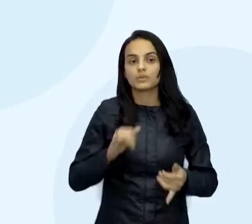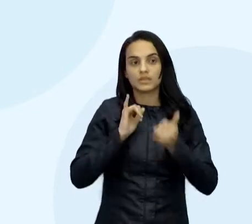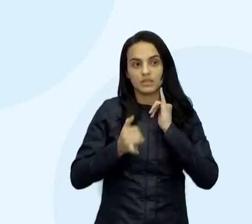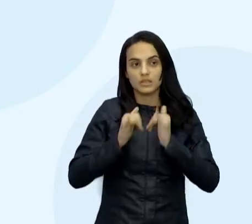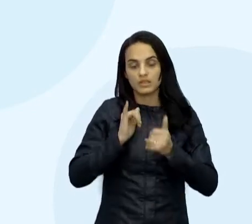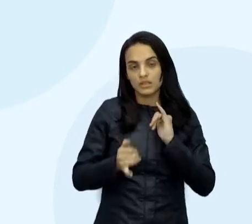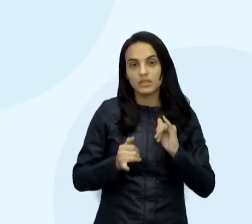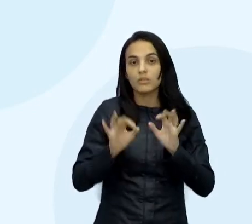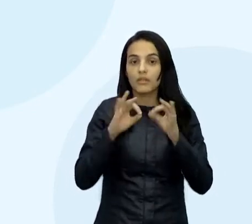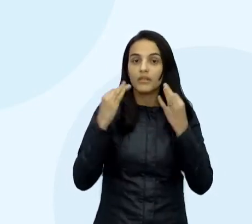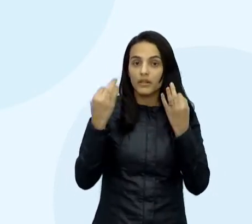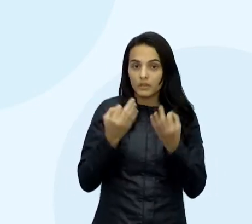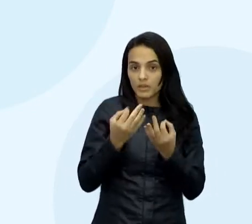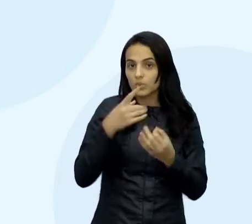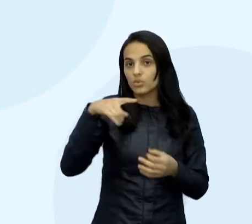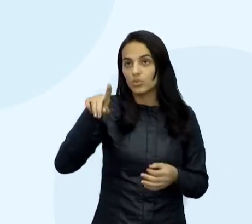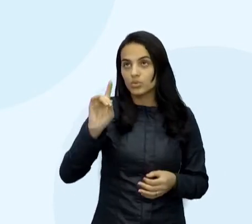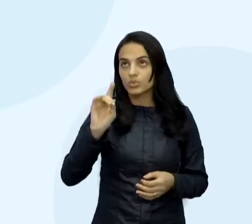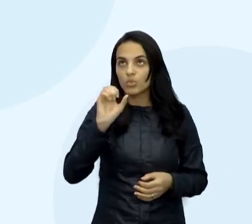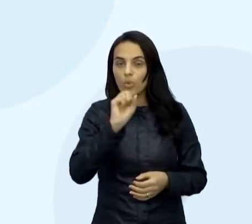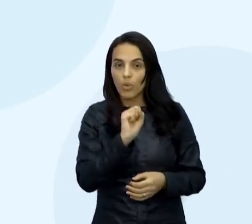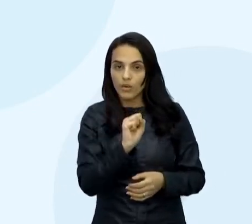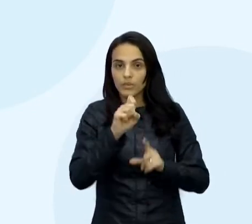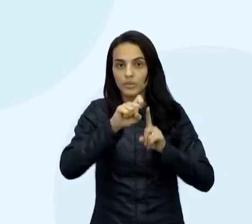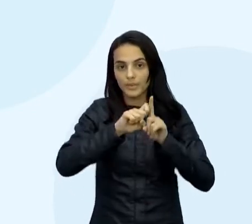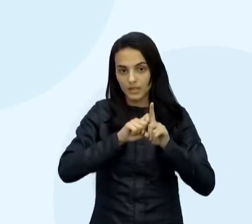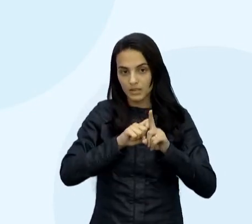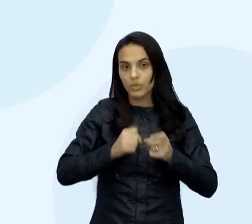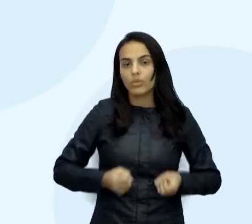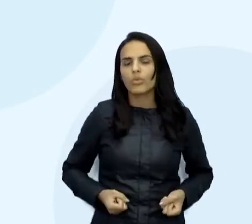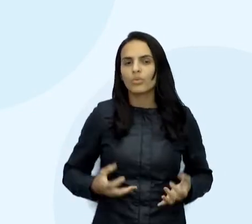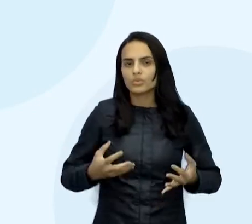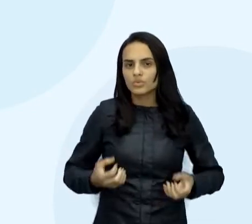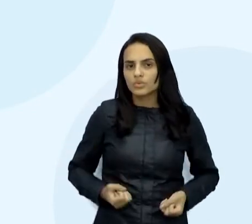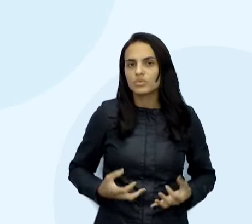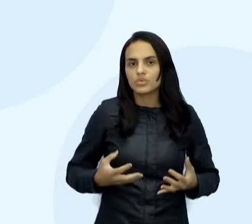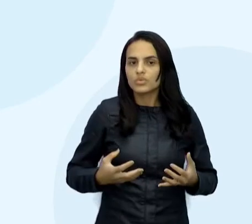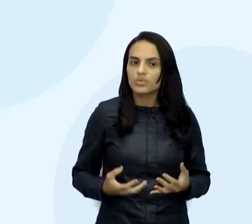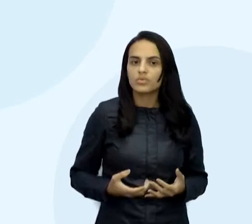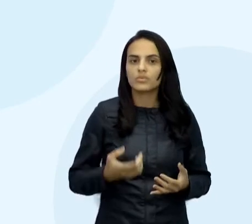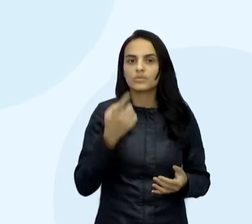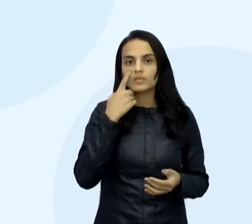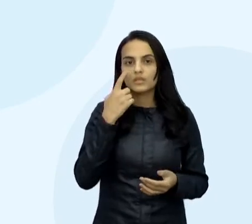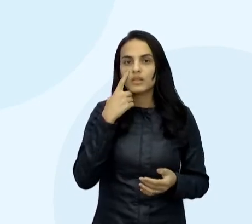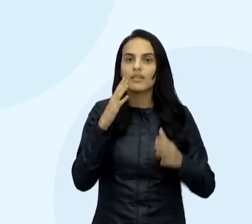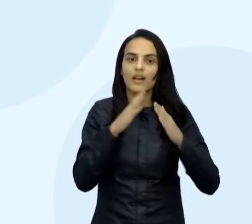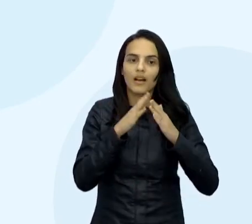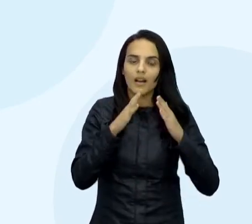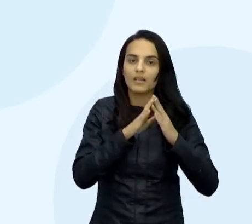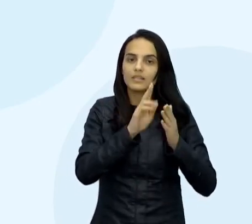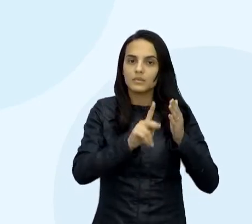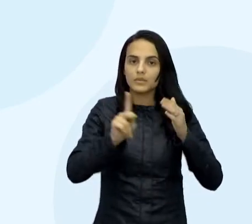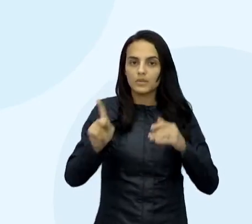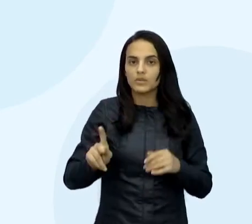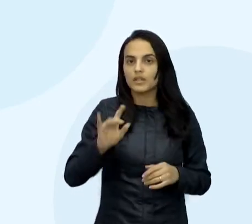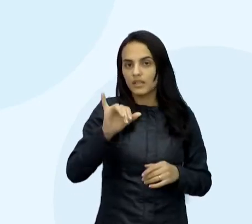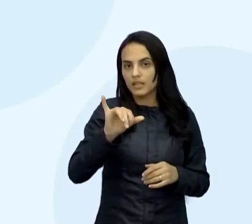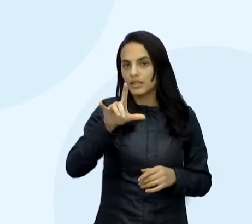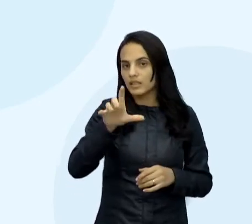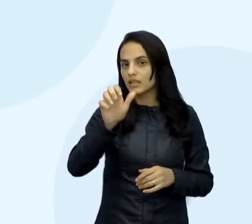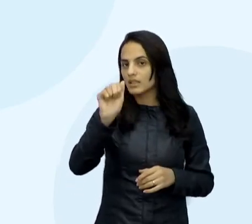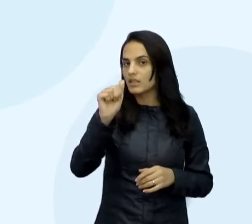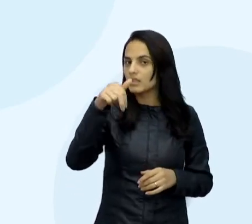uma família nos últimos 8 meses. Este consumo aqui, eu peguei da casa da professora Ilana, que dá aula para